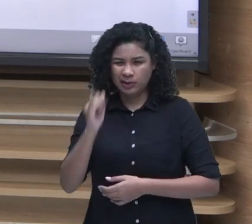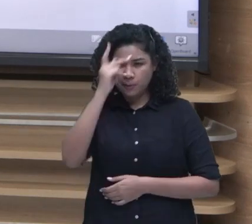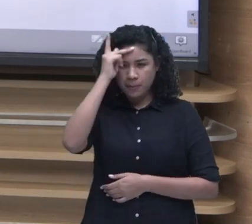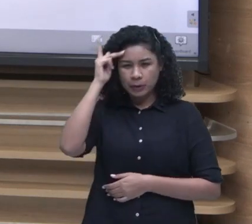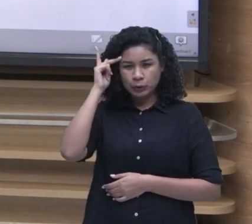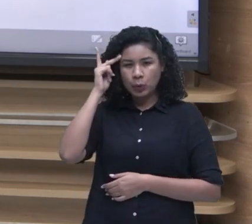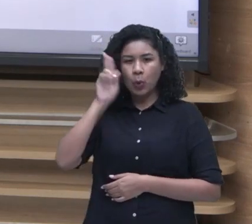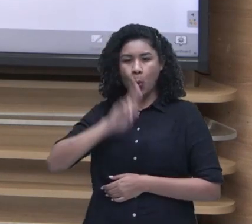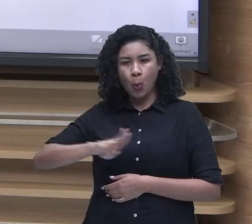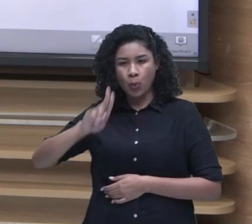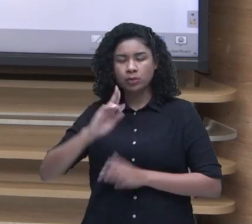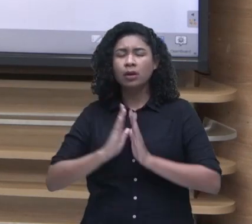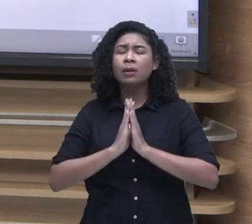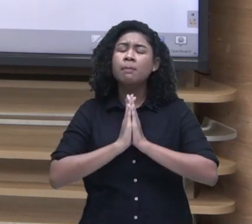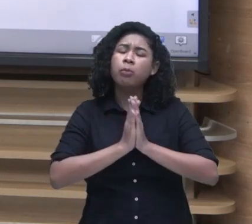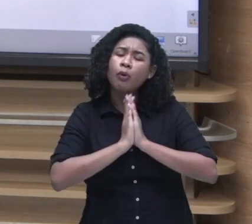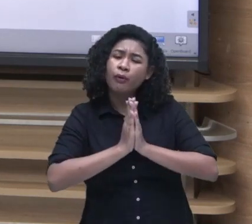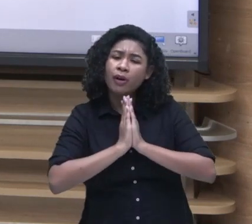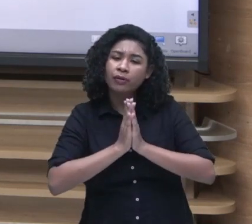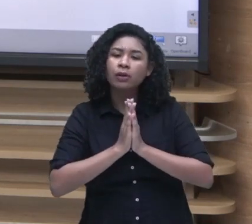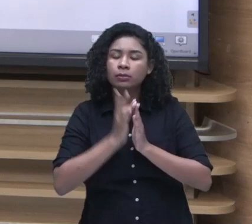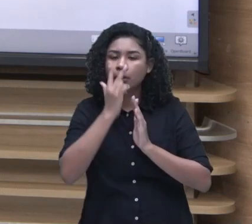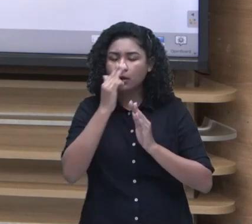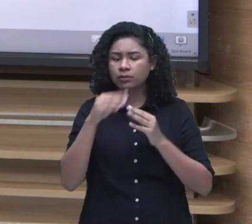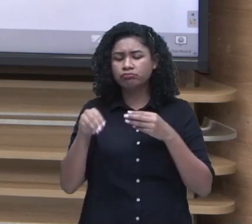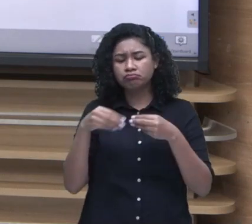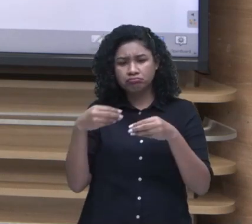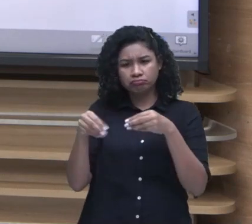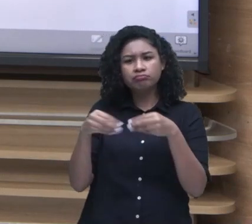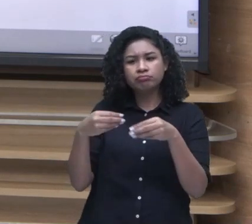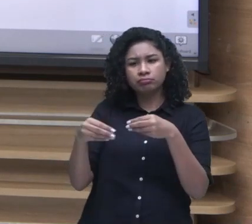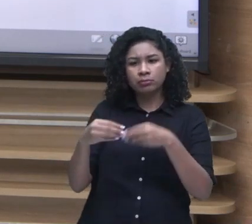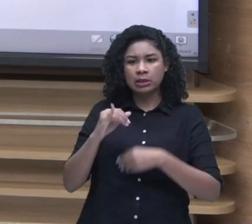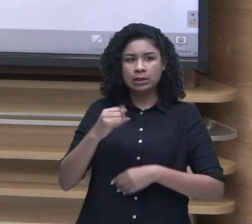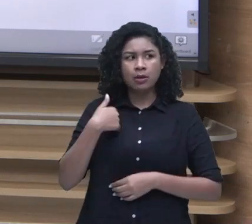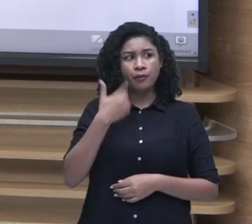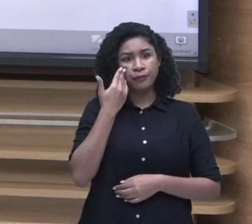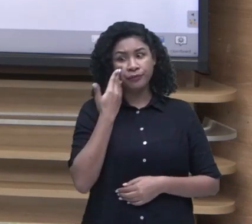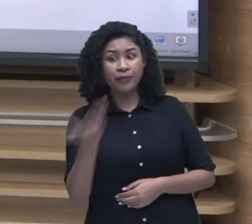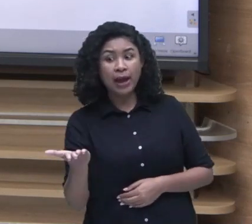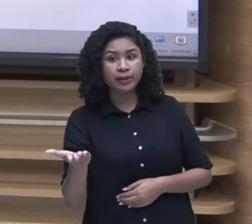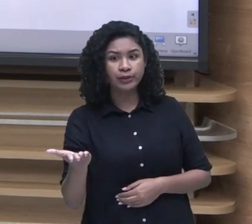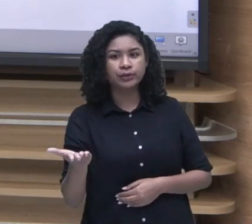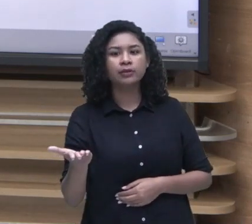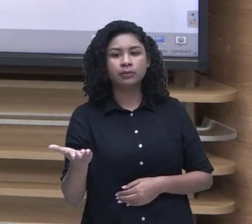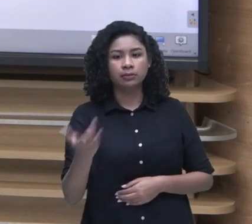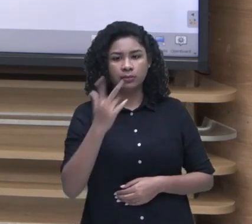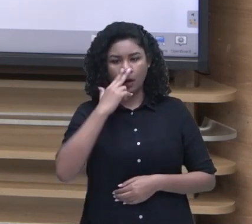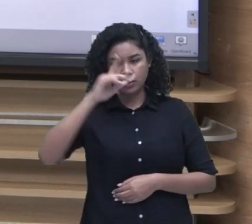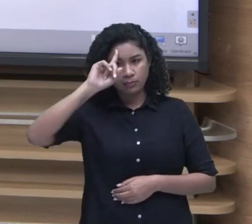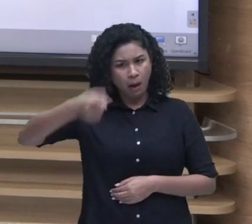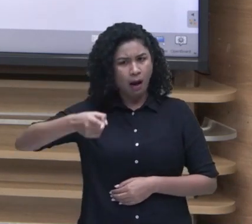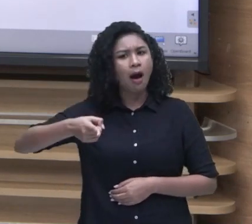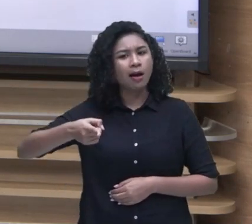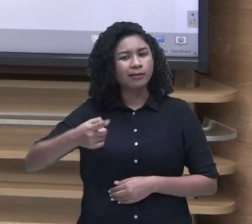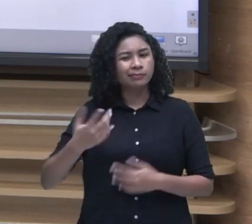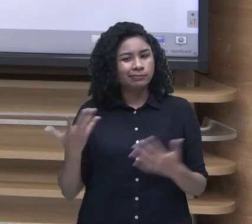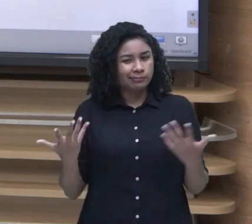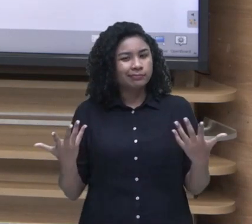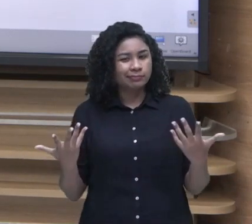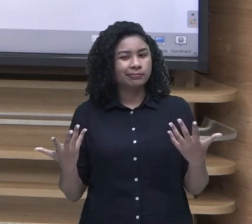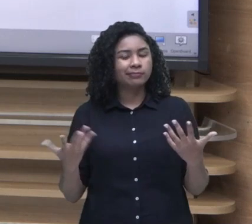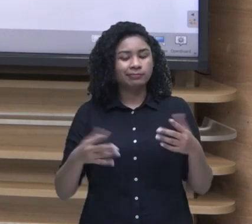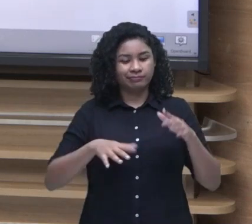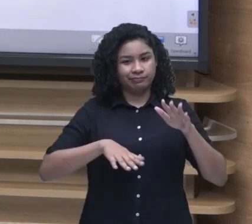as coisas maneiram mais, mas quando eu digo veja isso, né, praticamente dando uma ordem. Por isso